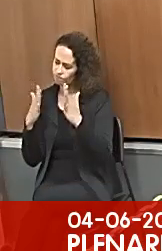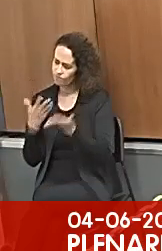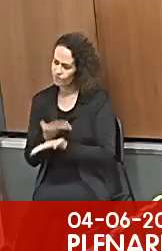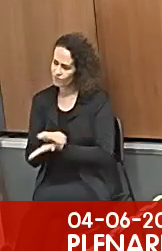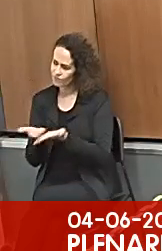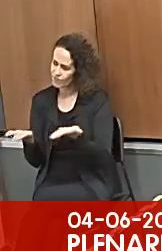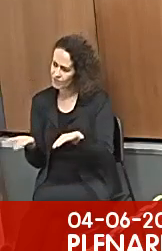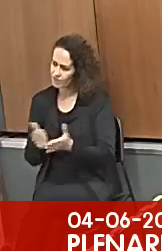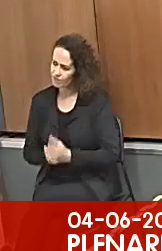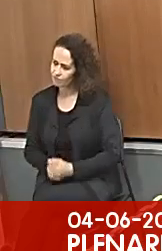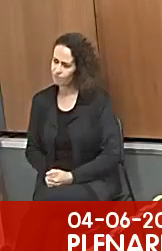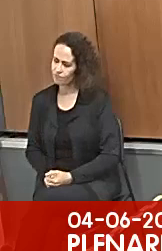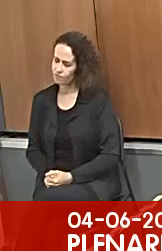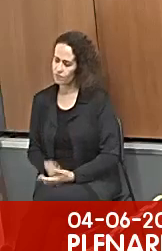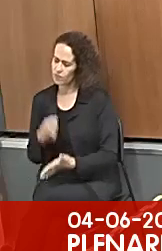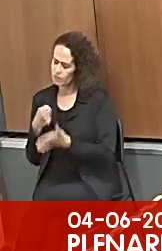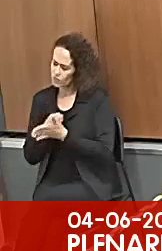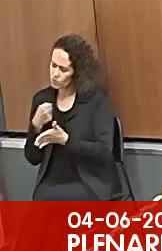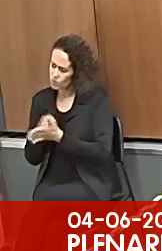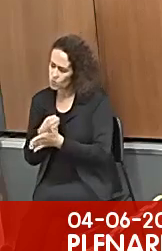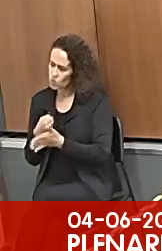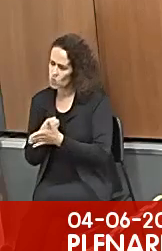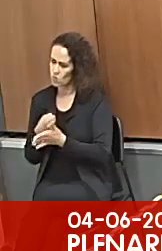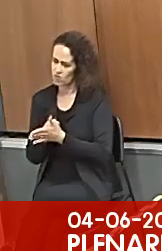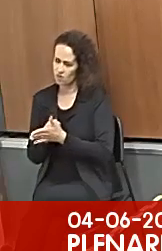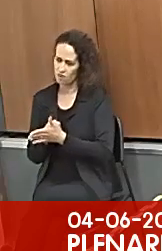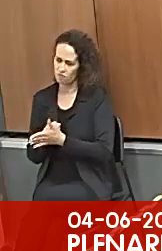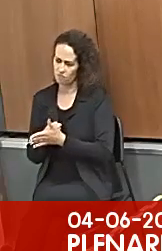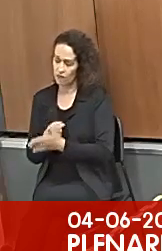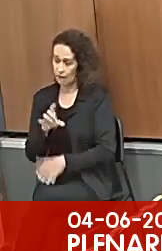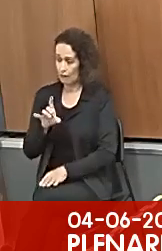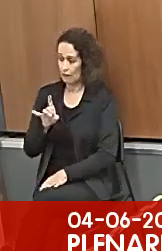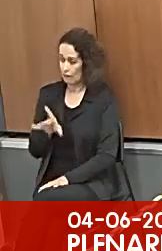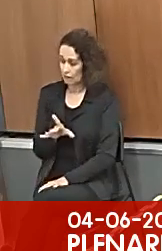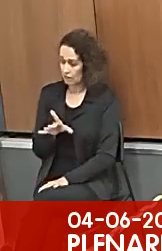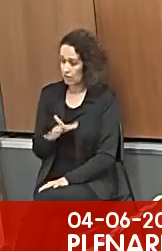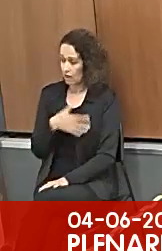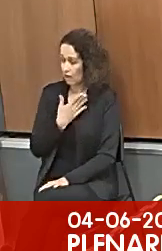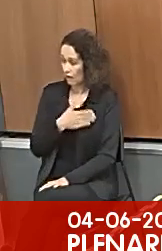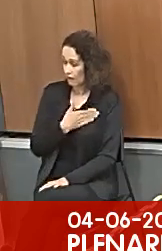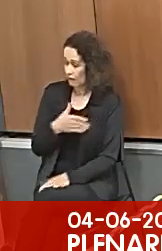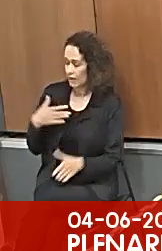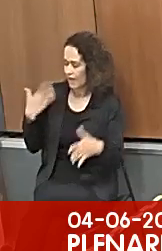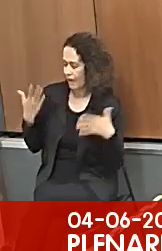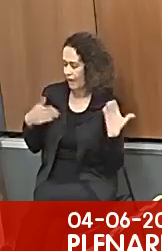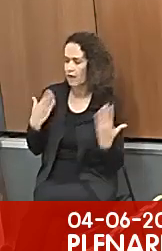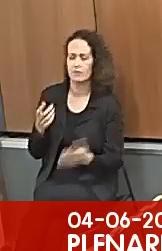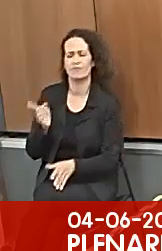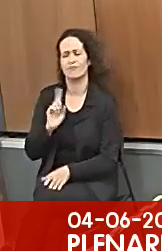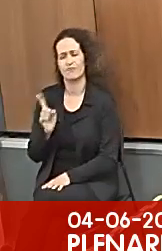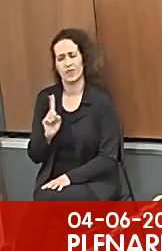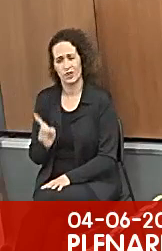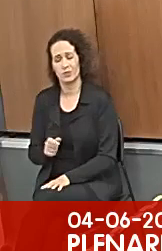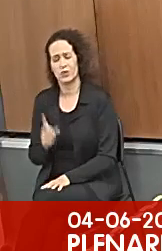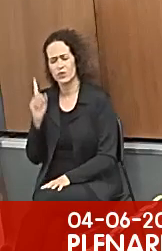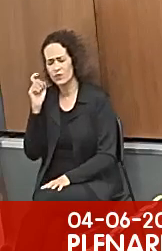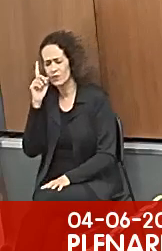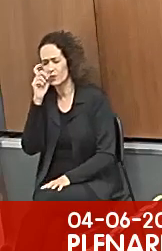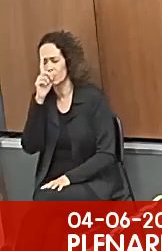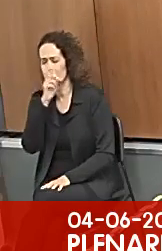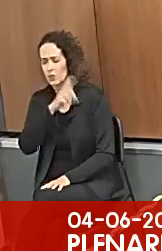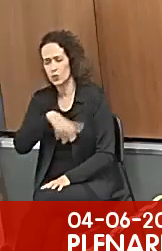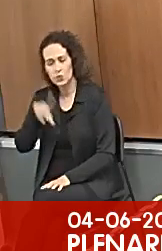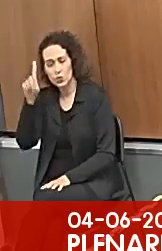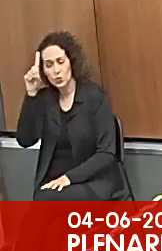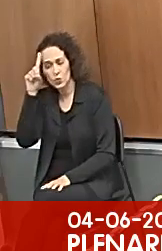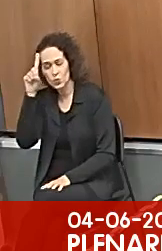na luta, que não é só alegria, sabemos dos percalços, das dificuldades que vocês enfrentam diariamente,